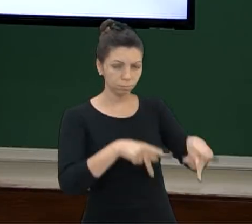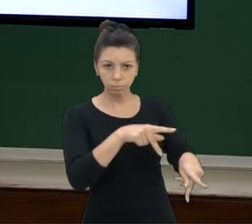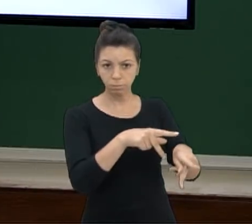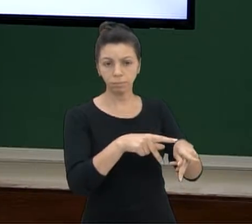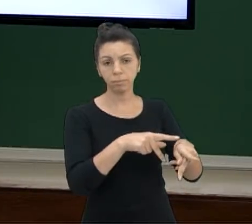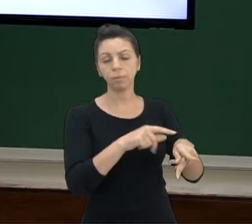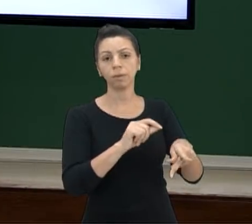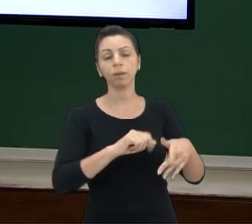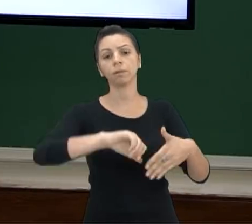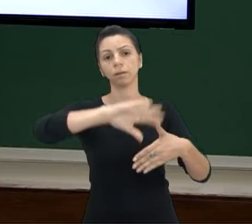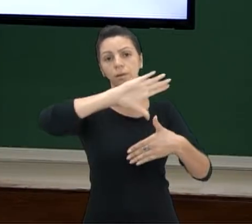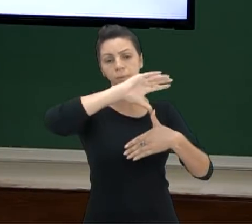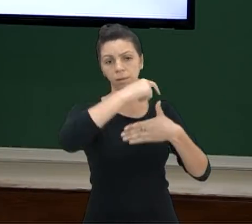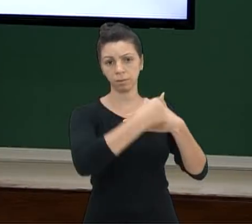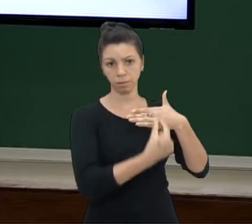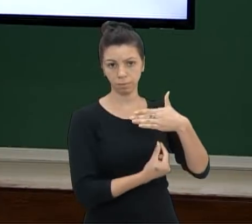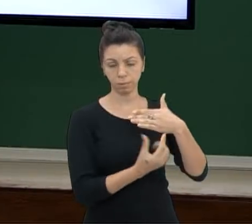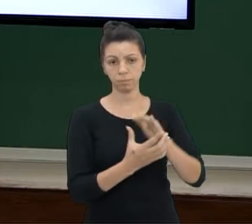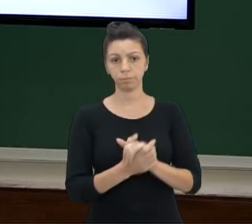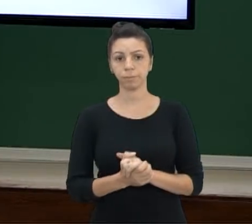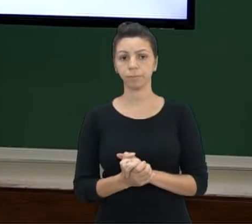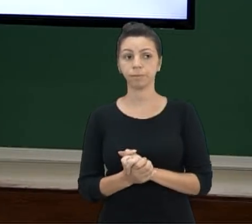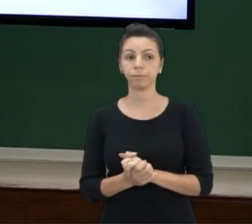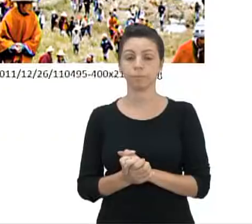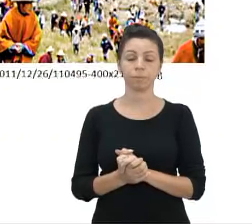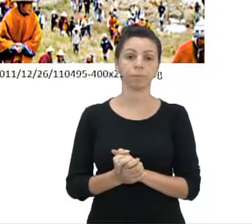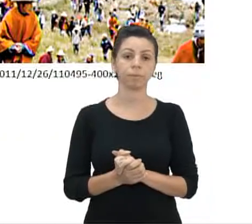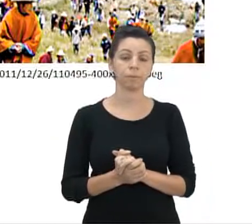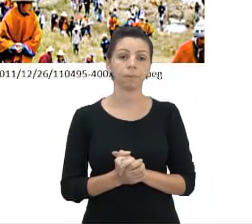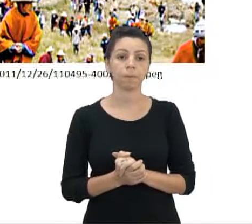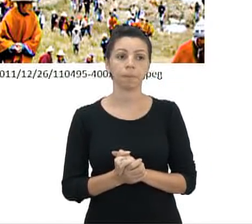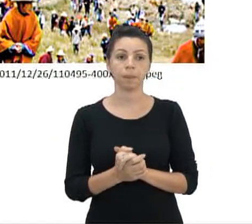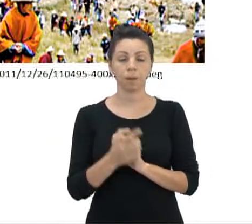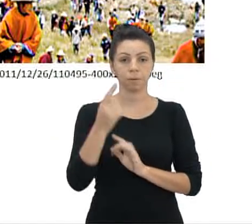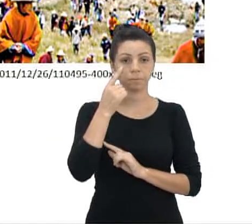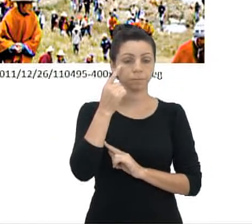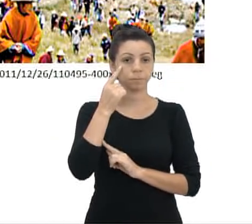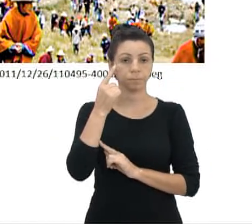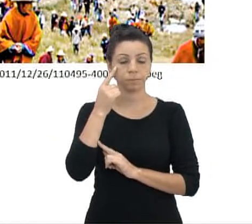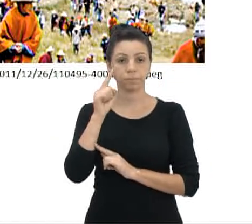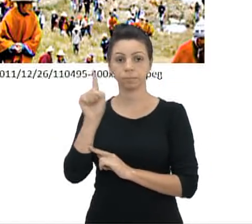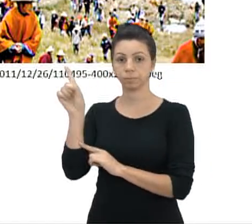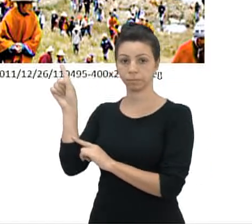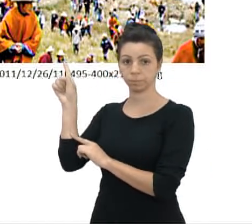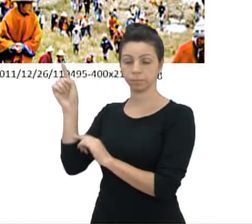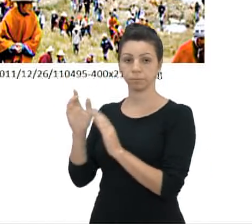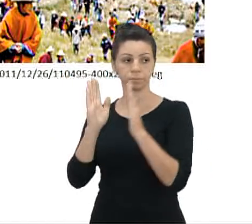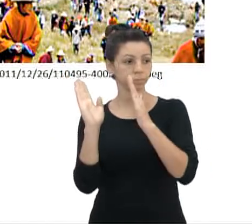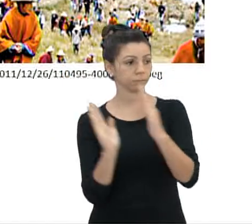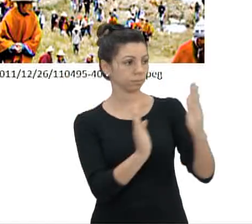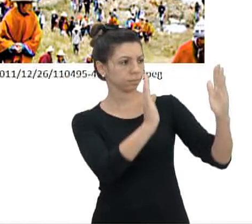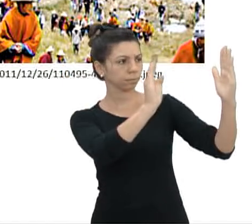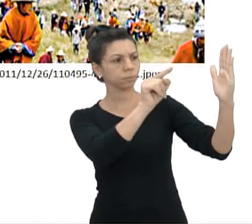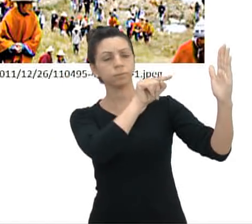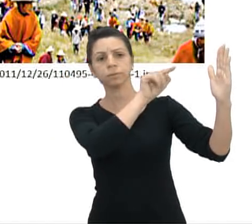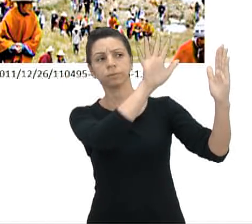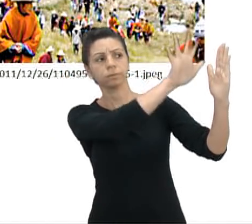América Andina. Se você observar na figura do lado direito da tela, você vai perceber ali